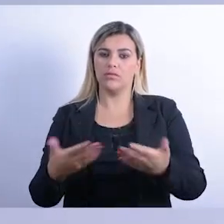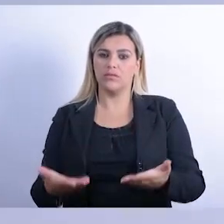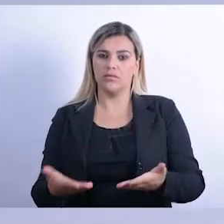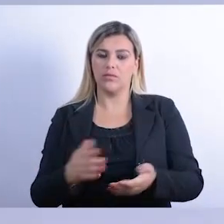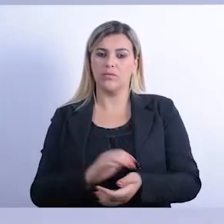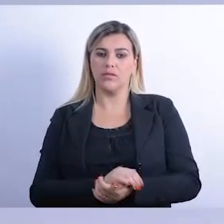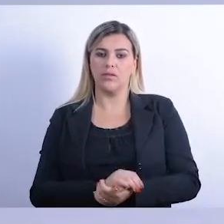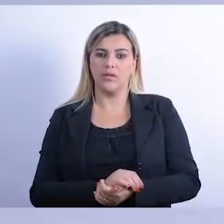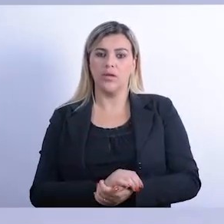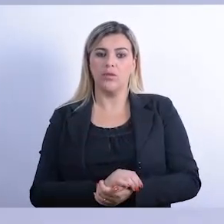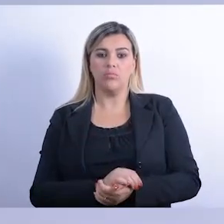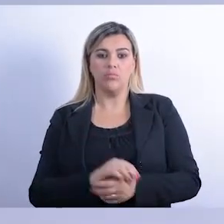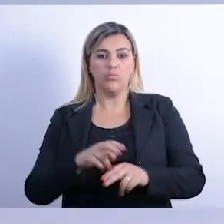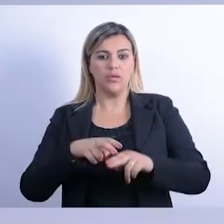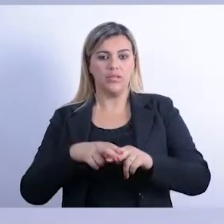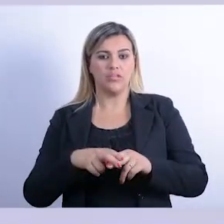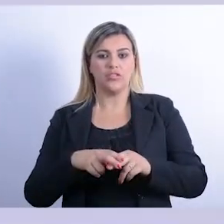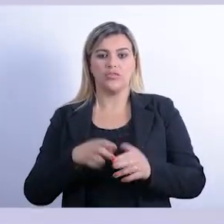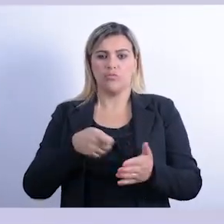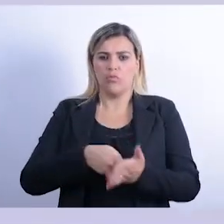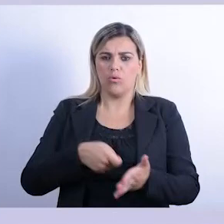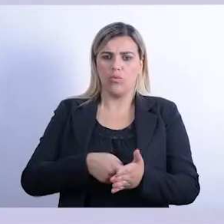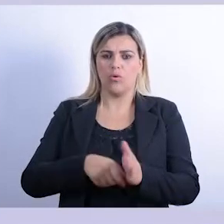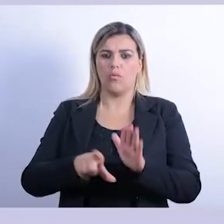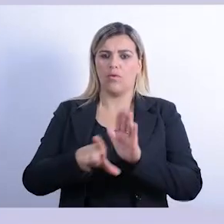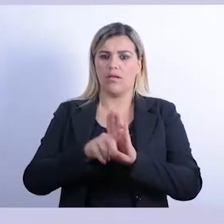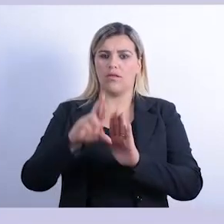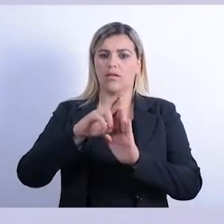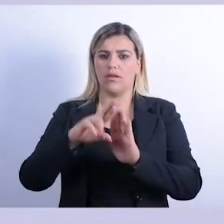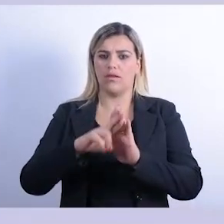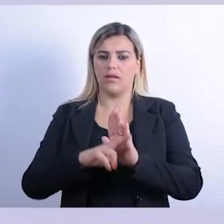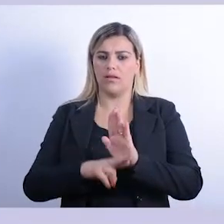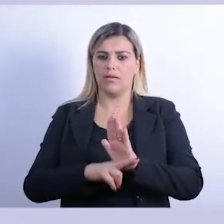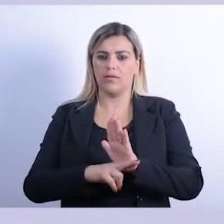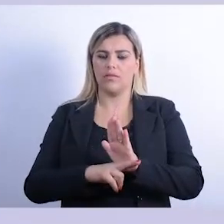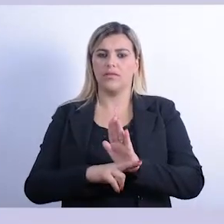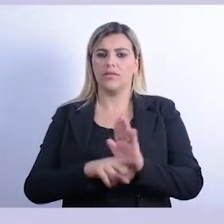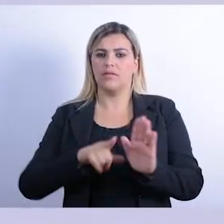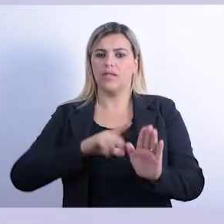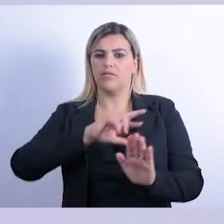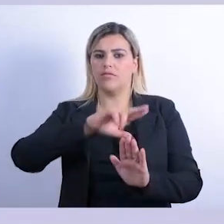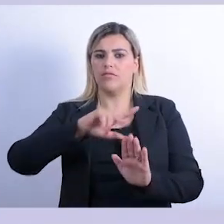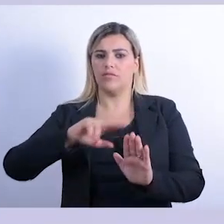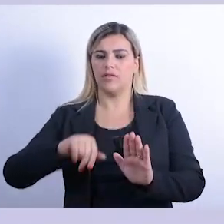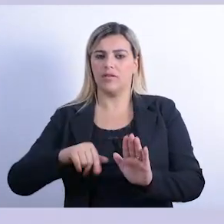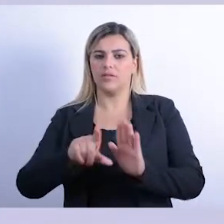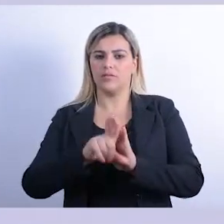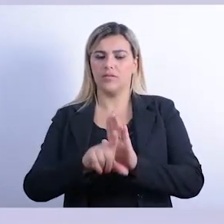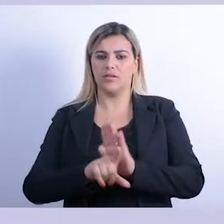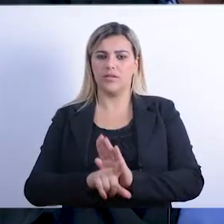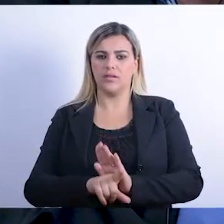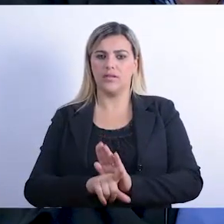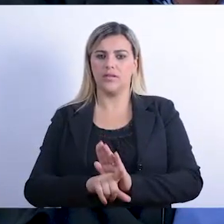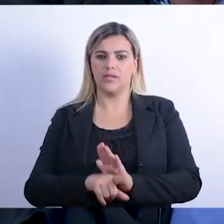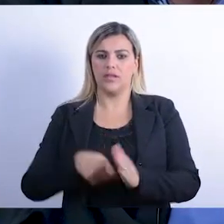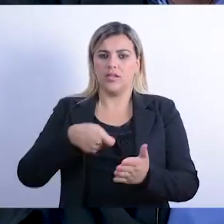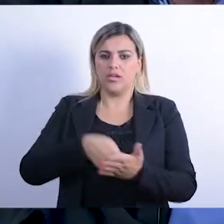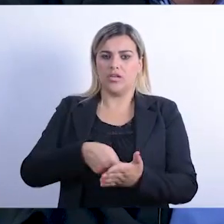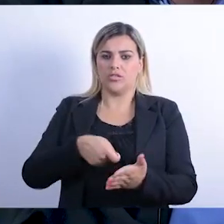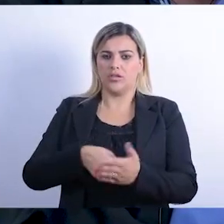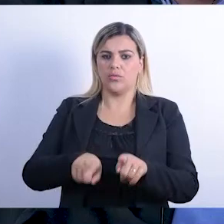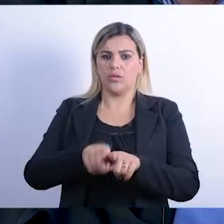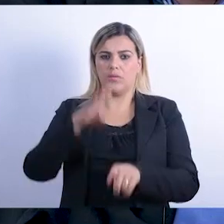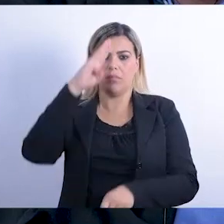O contexto, né, da nossa regulamentação, né, num cenário político, no meio do AI-5, depois no meio